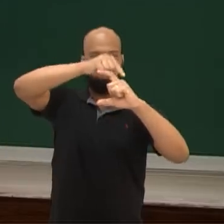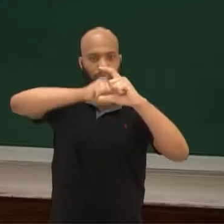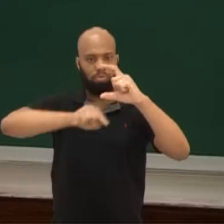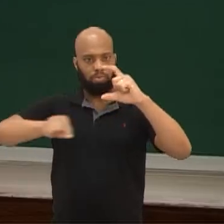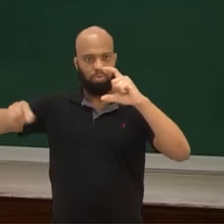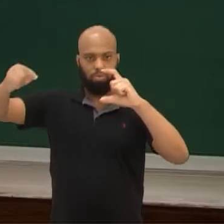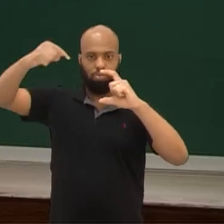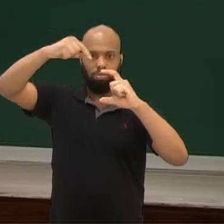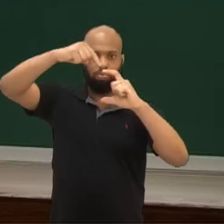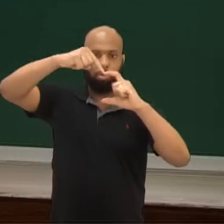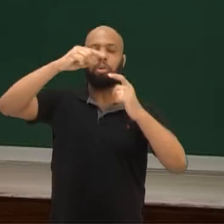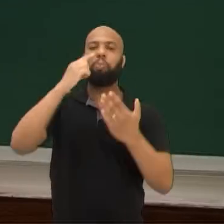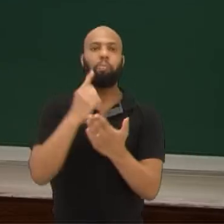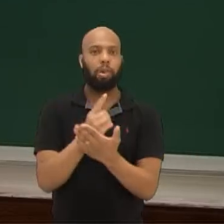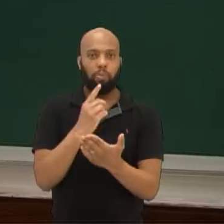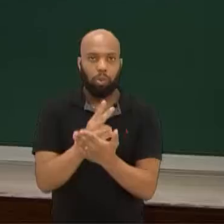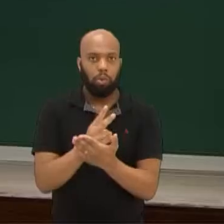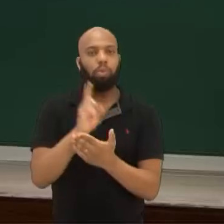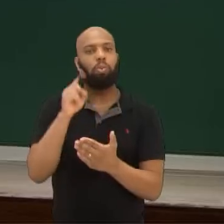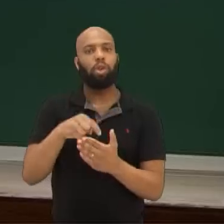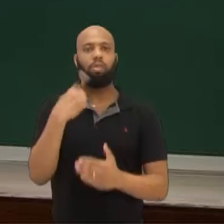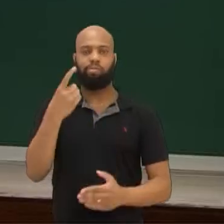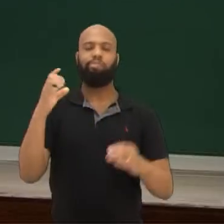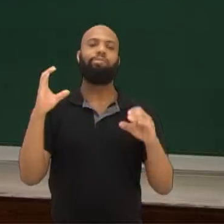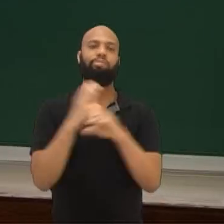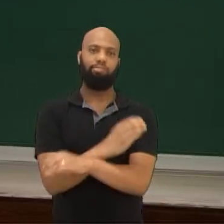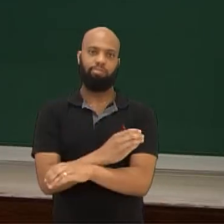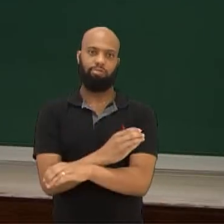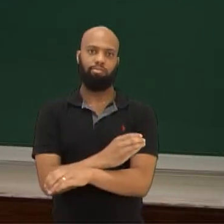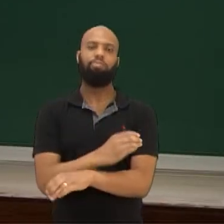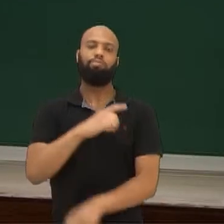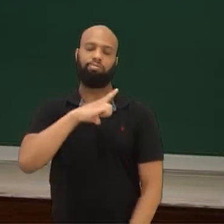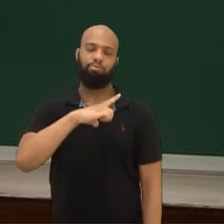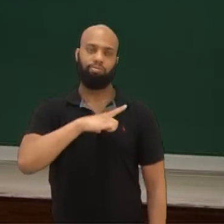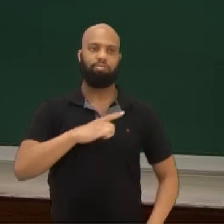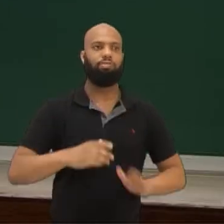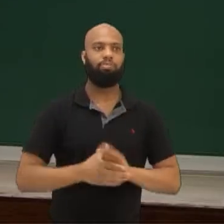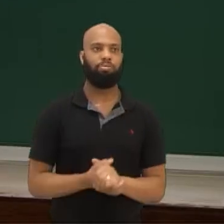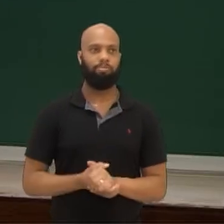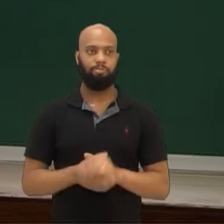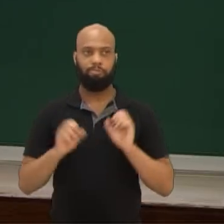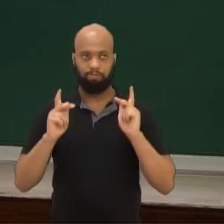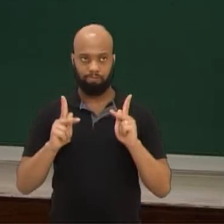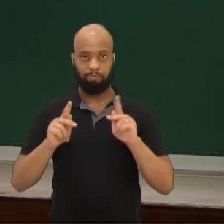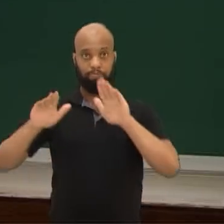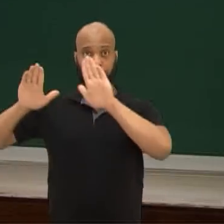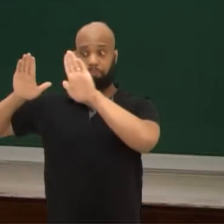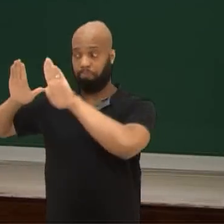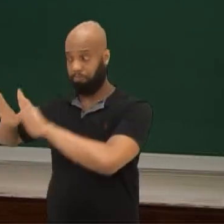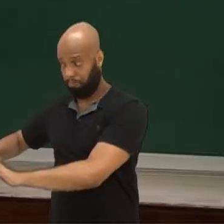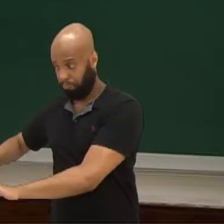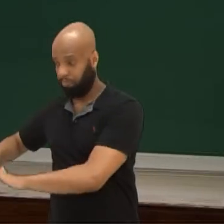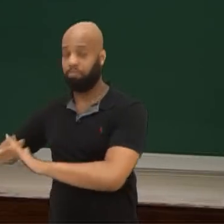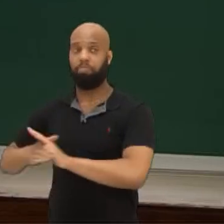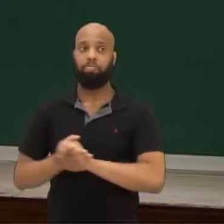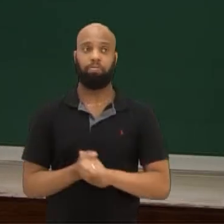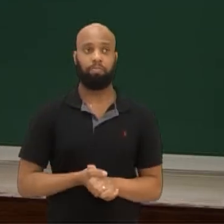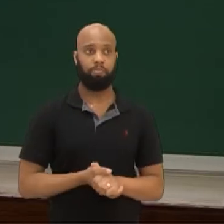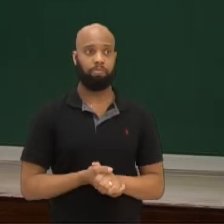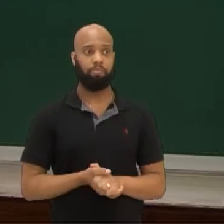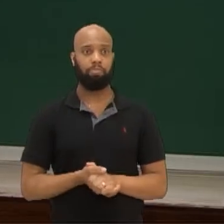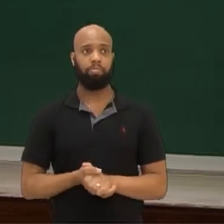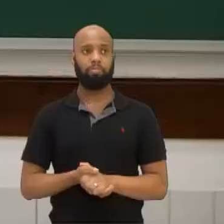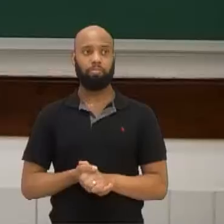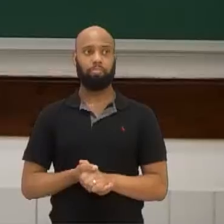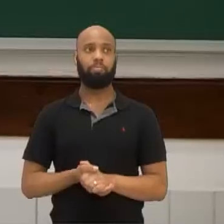voltar, voltar e chegar nele novamente. Então, eu tenho aqui uma volta completa. Então, deixa esse certinho aqui do ladinho para vocês,